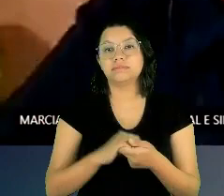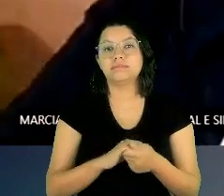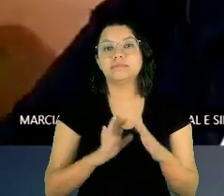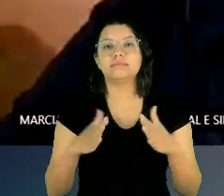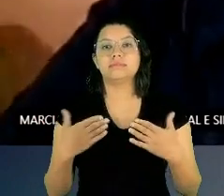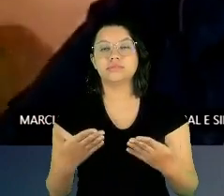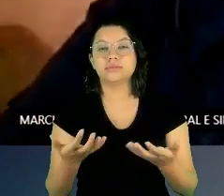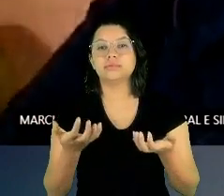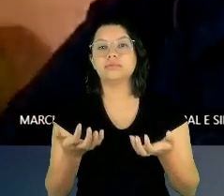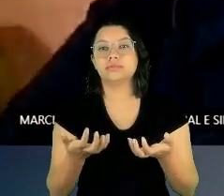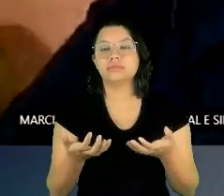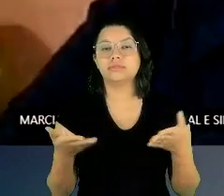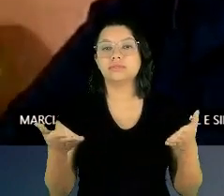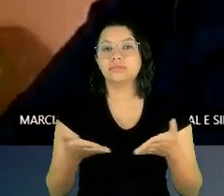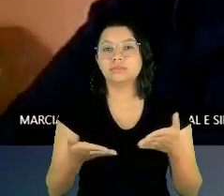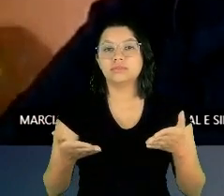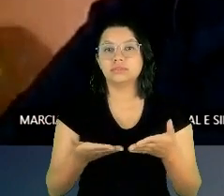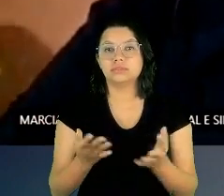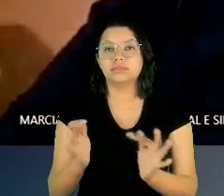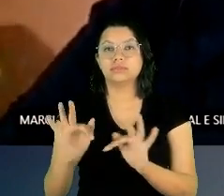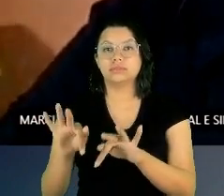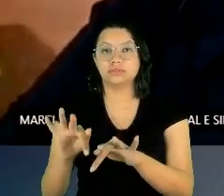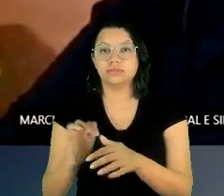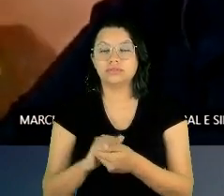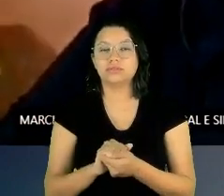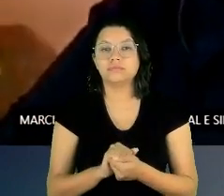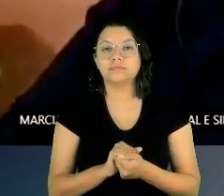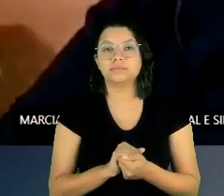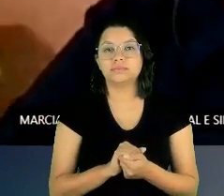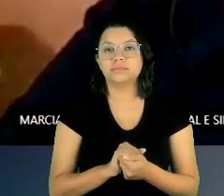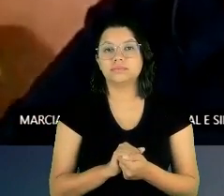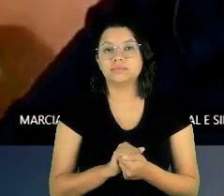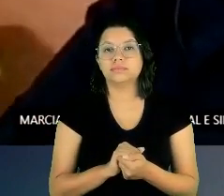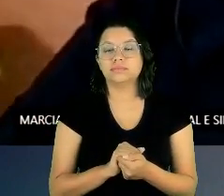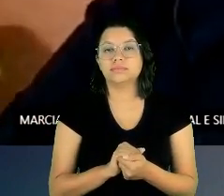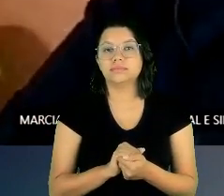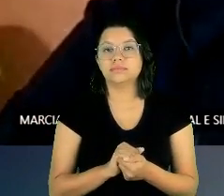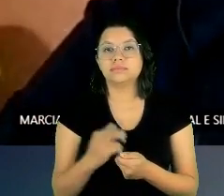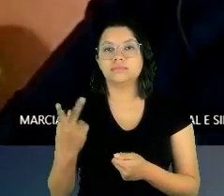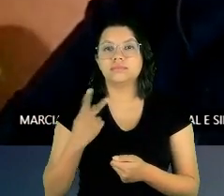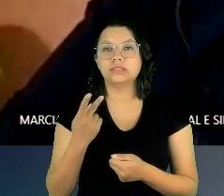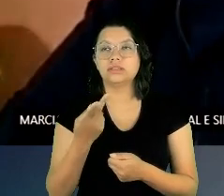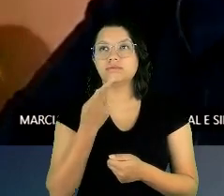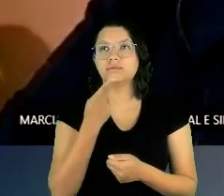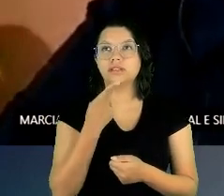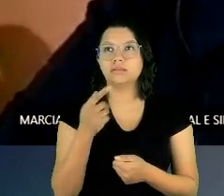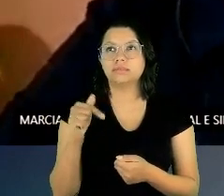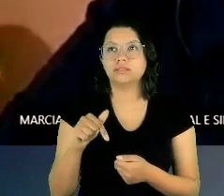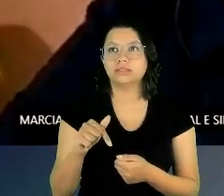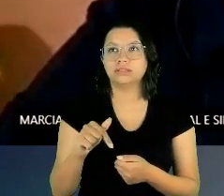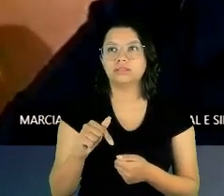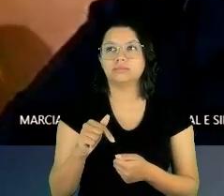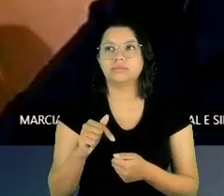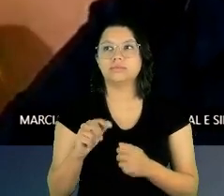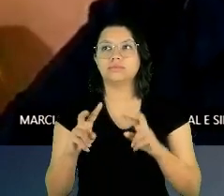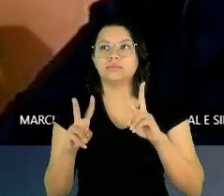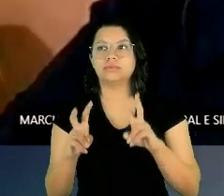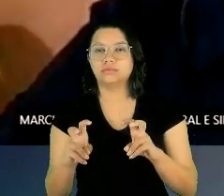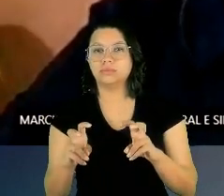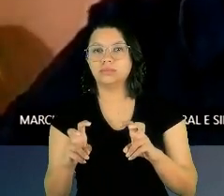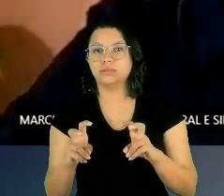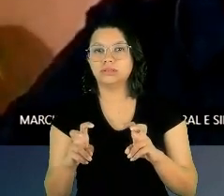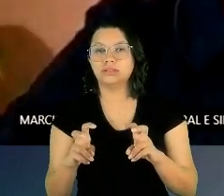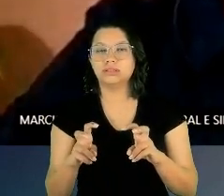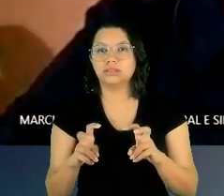para perguntas. Então, vamos aqui caminhando para o encerramento. Nós falamos aqui, a doutora